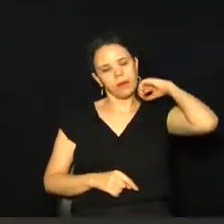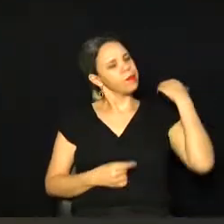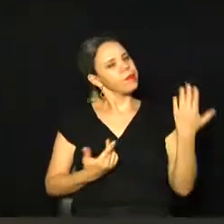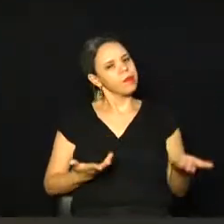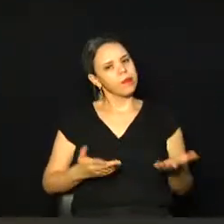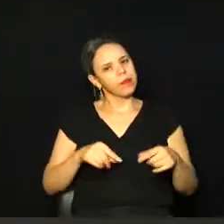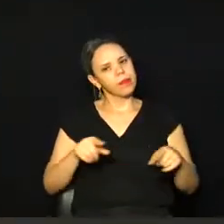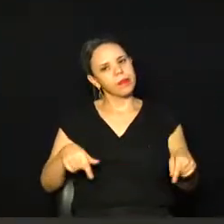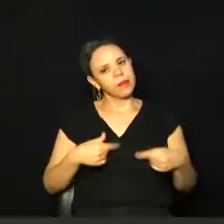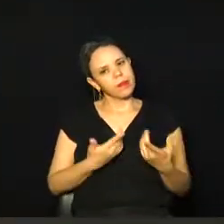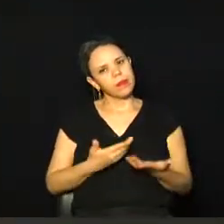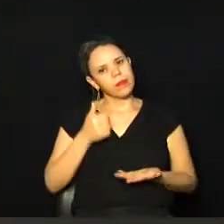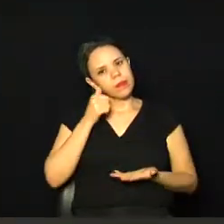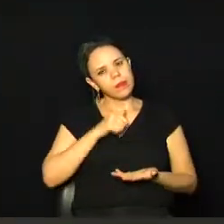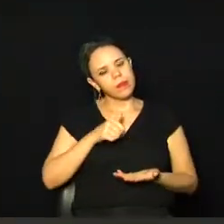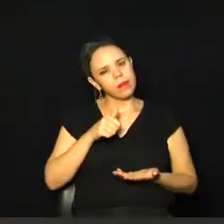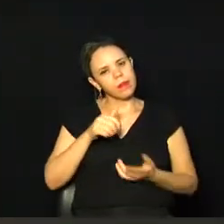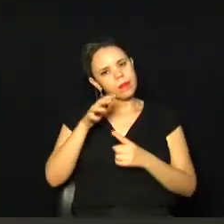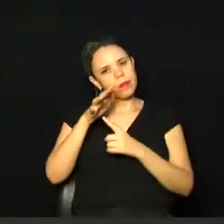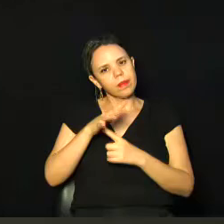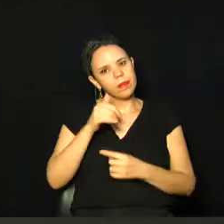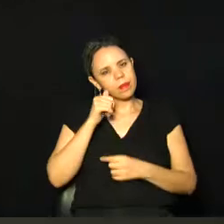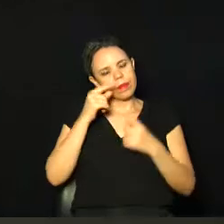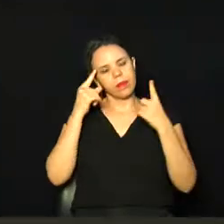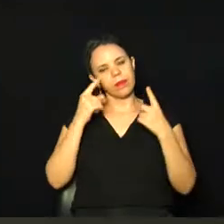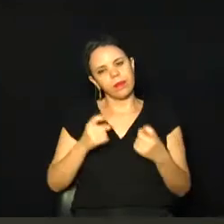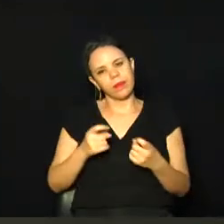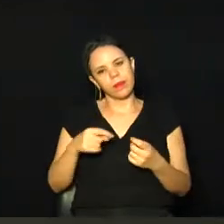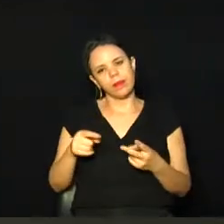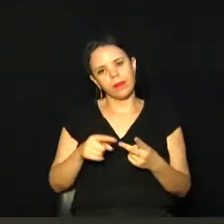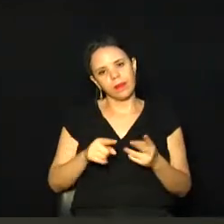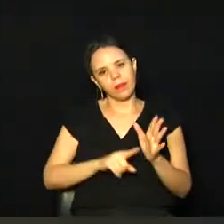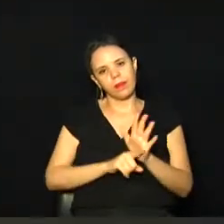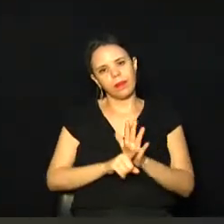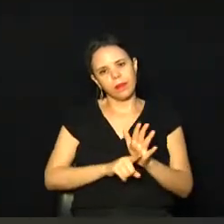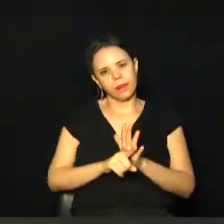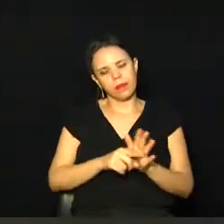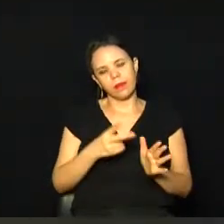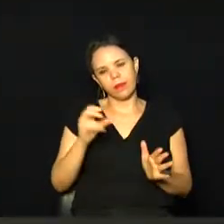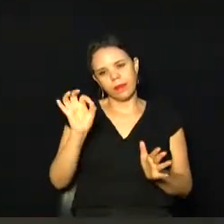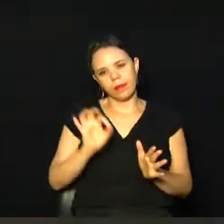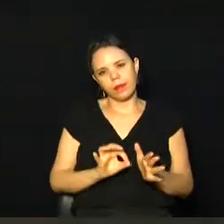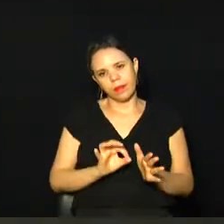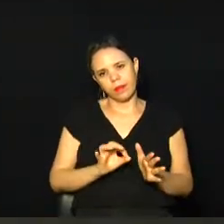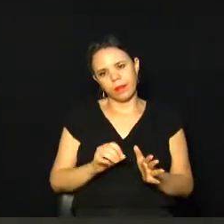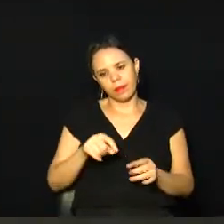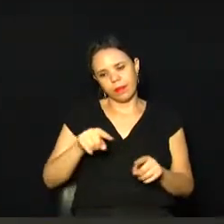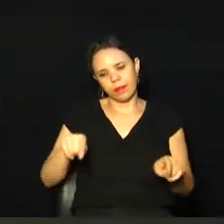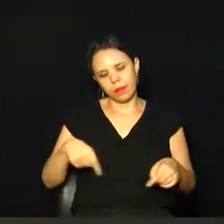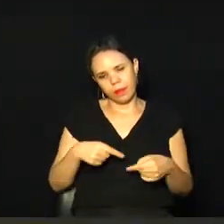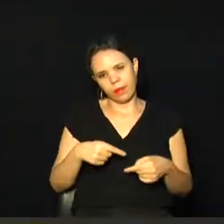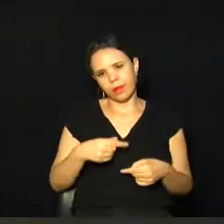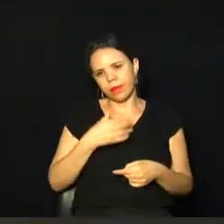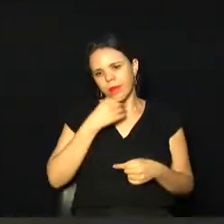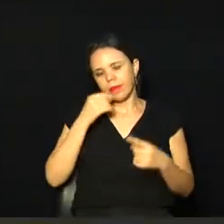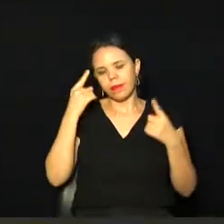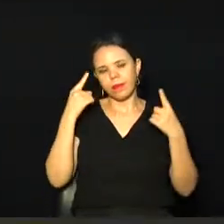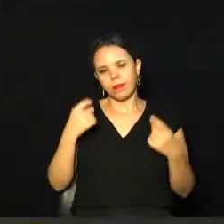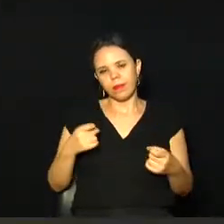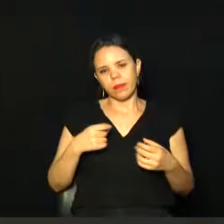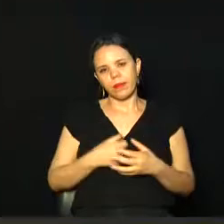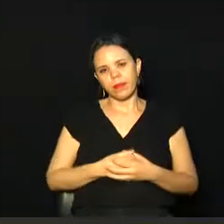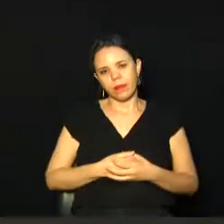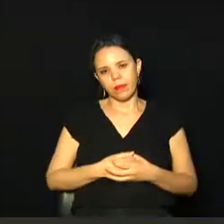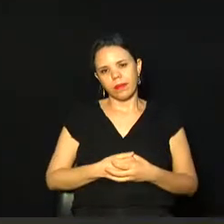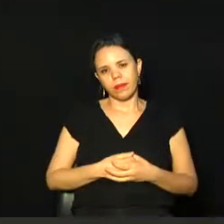dessa sala, as mulheres foram vítimas de violência. Segundo as pesquisas, 20% dessa sala são agressores.